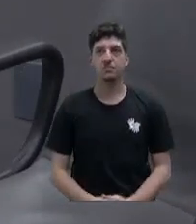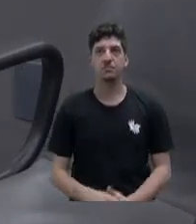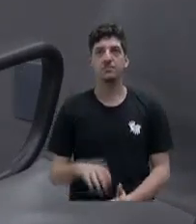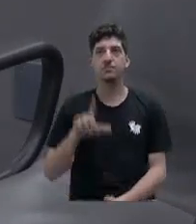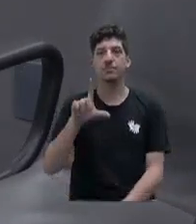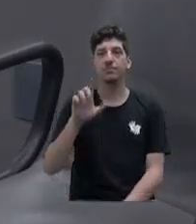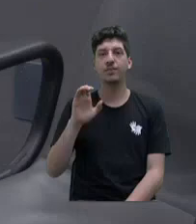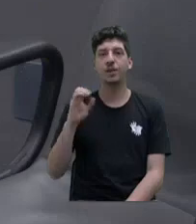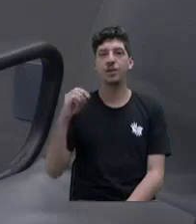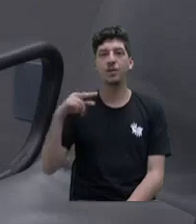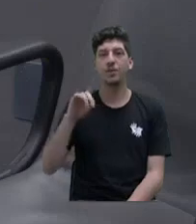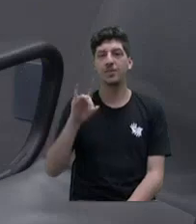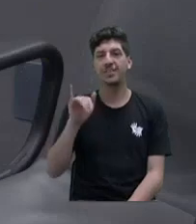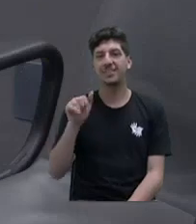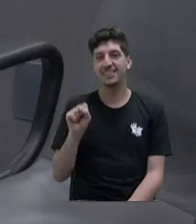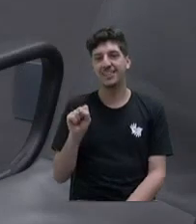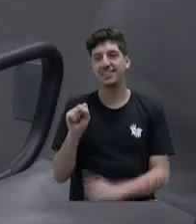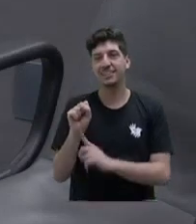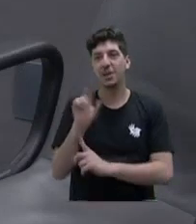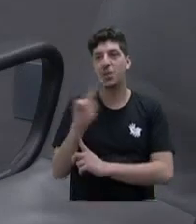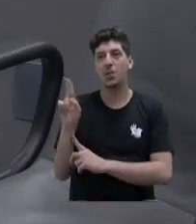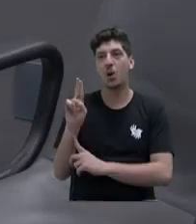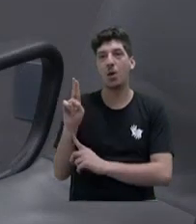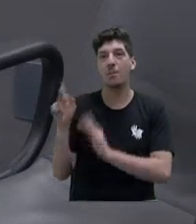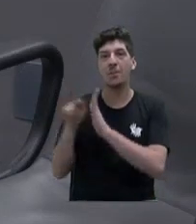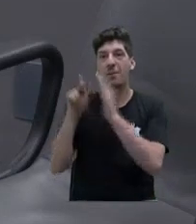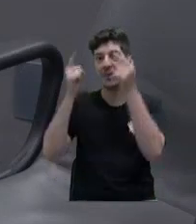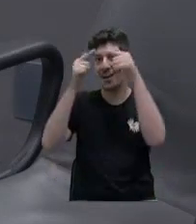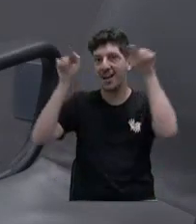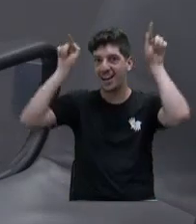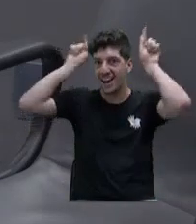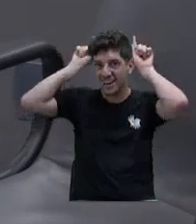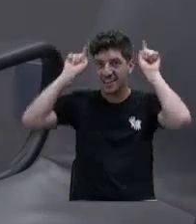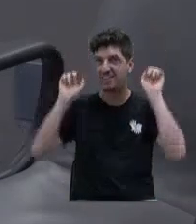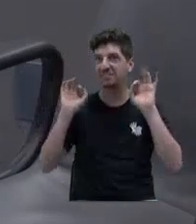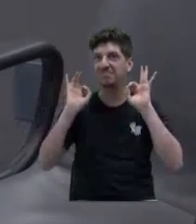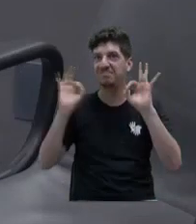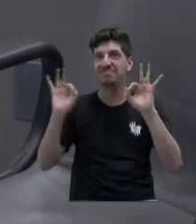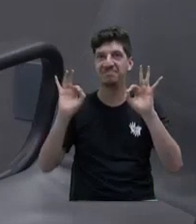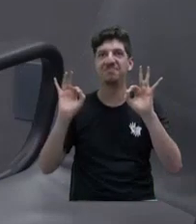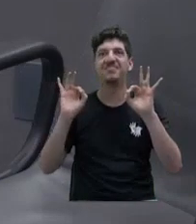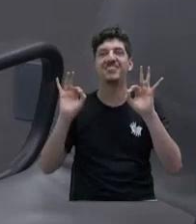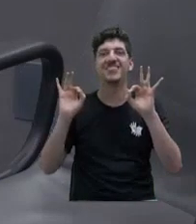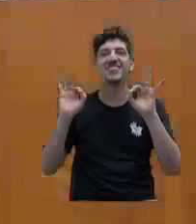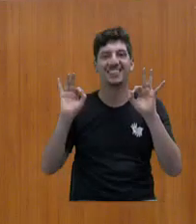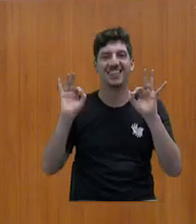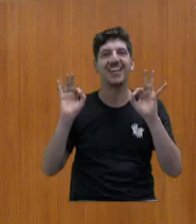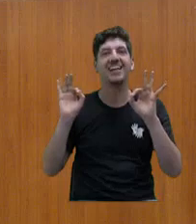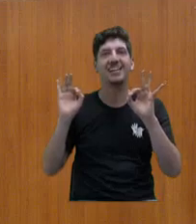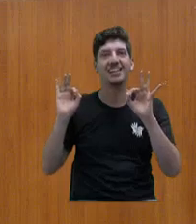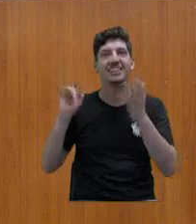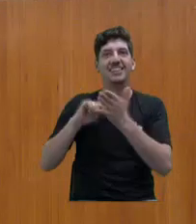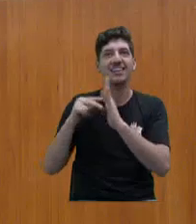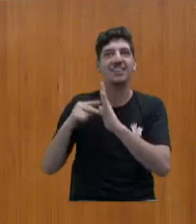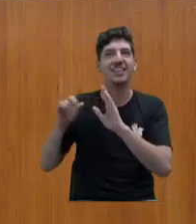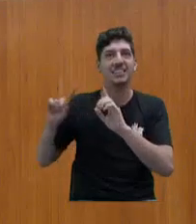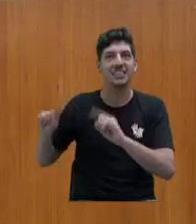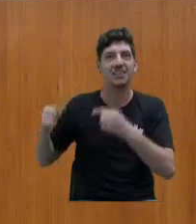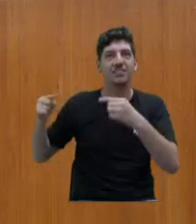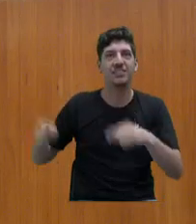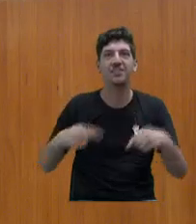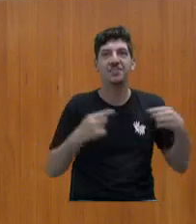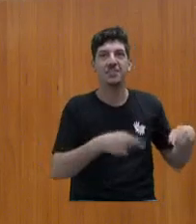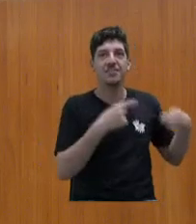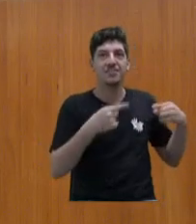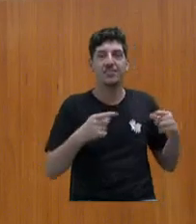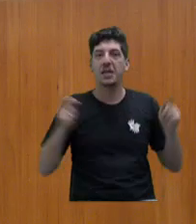Leônidas tem nome de origem grega também, não é à toa, porque tem muitos desafios e essa capacidade